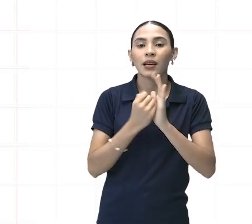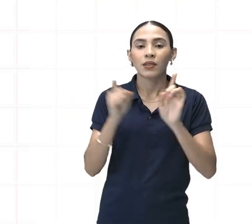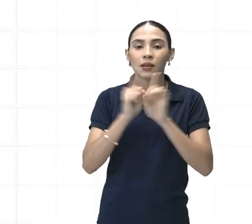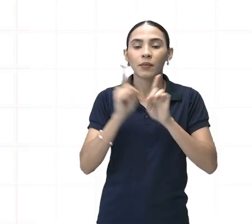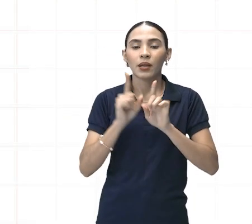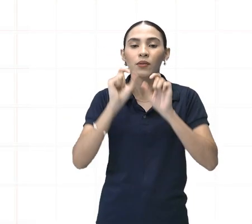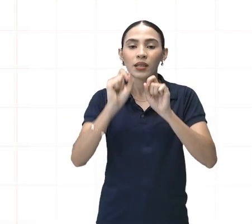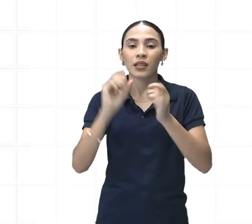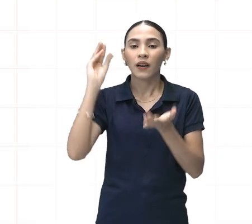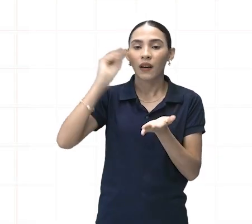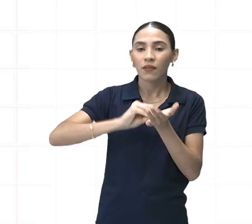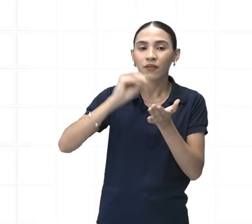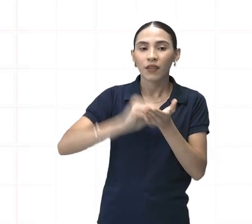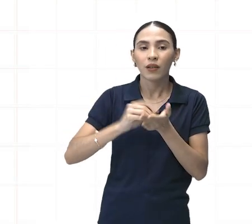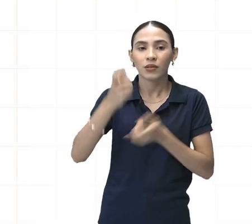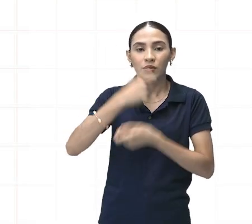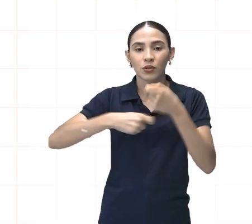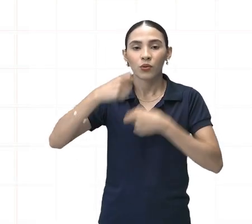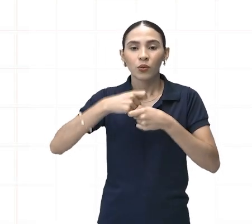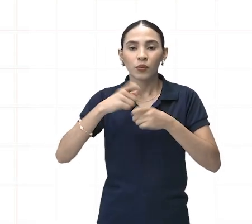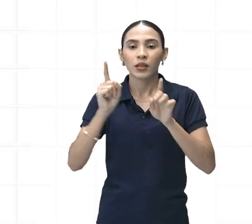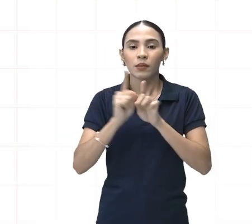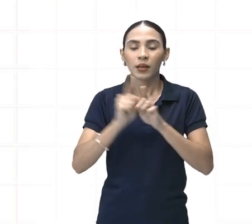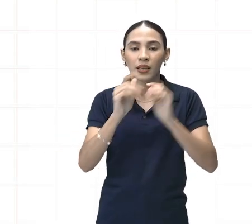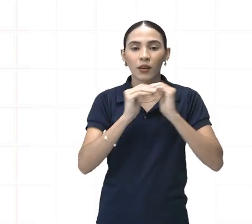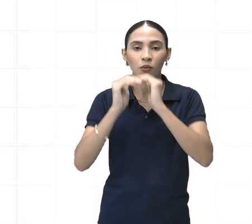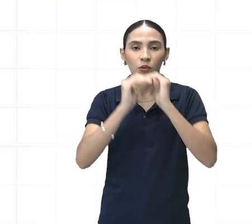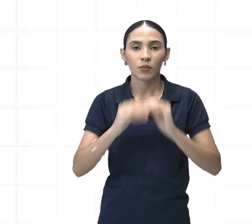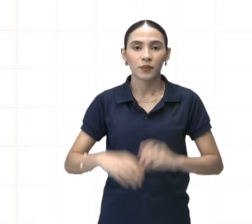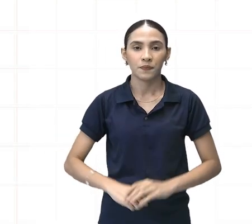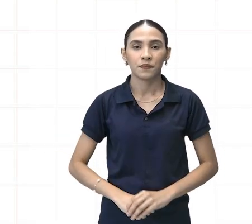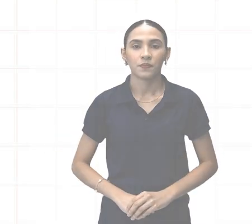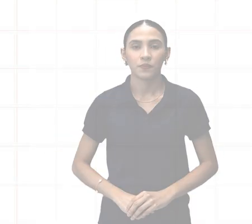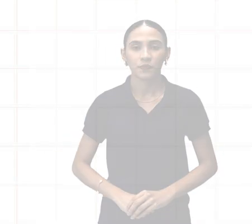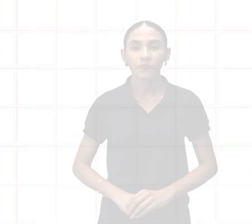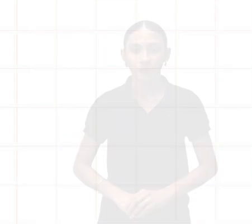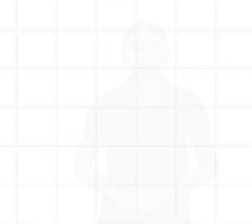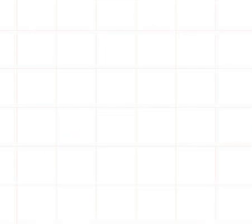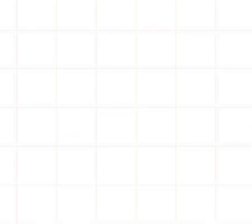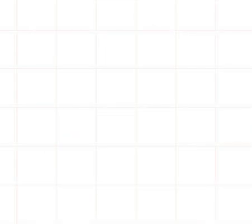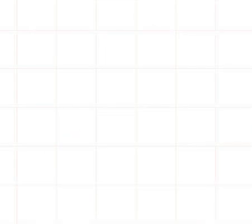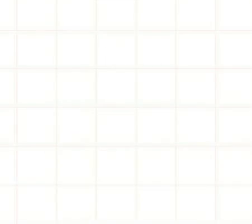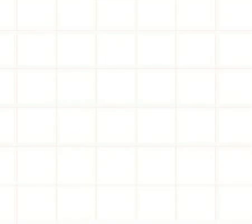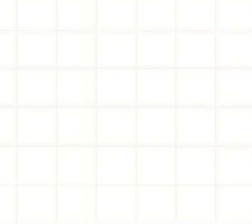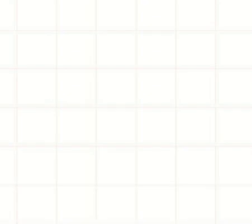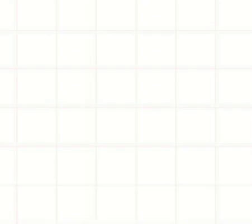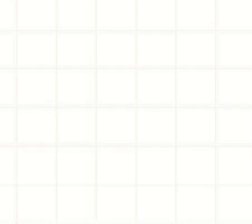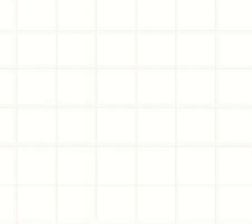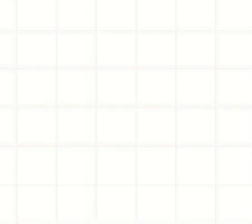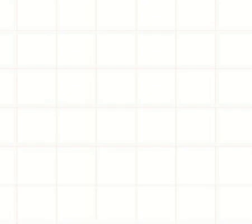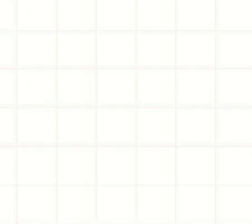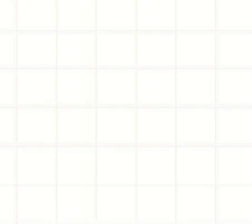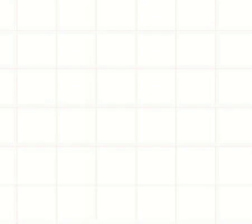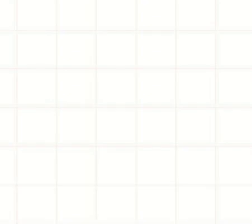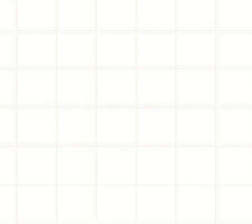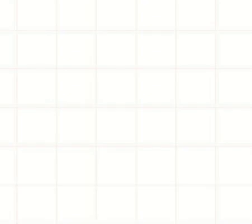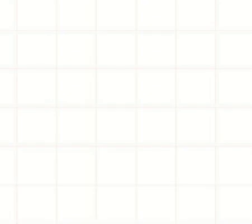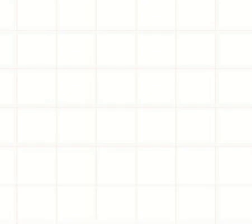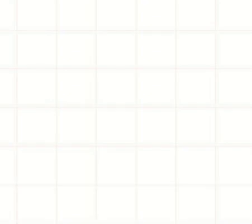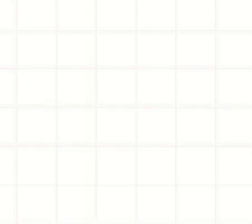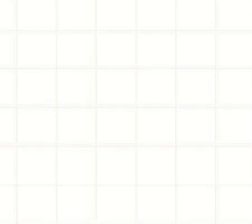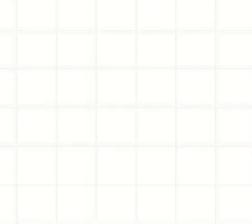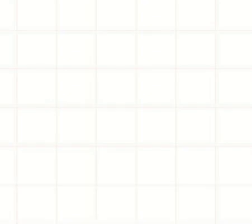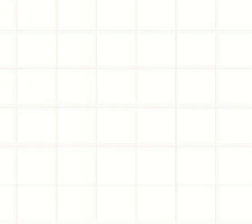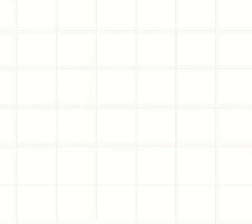ser marcado pela estabilização econômica e pela implementação de políticas